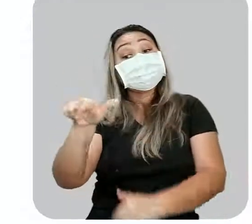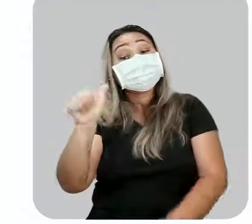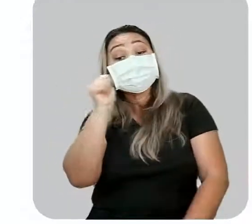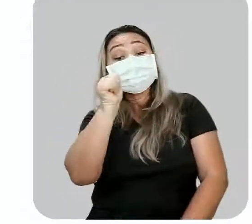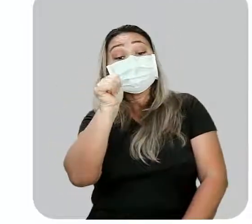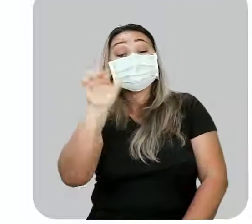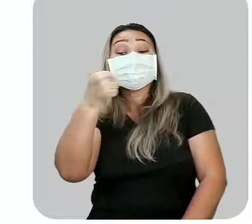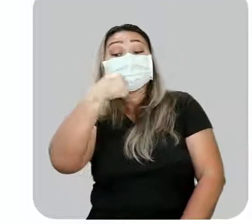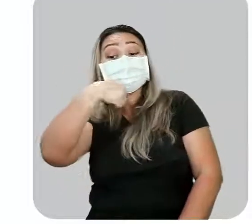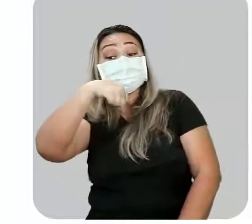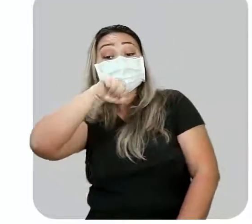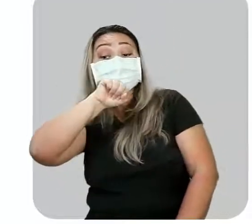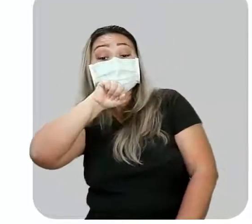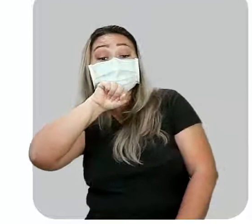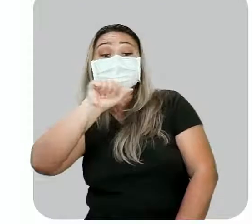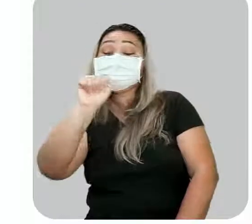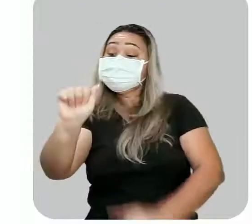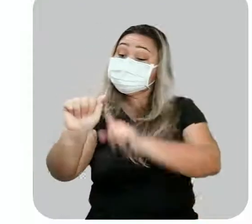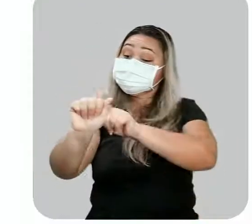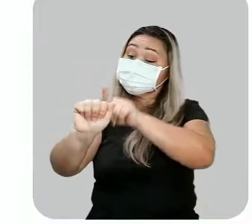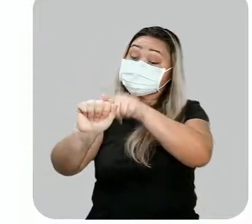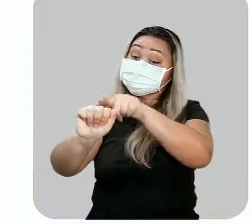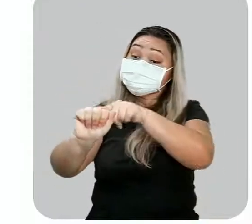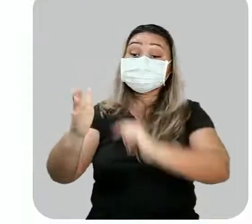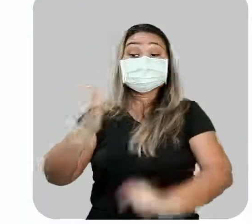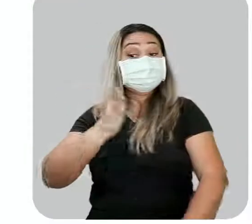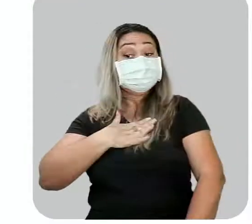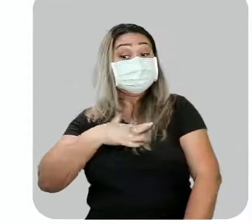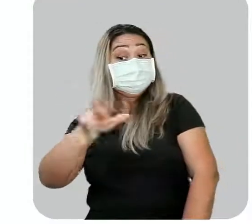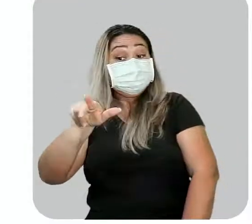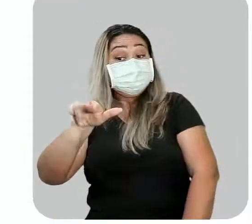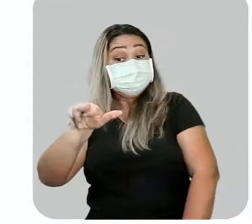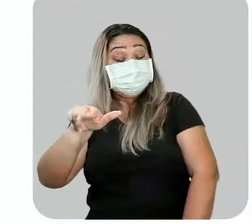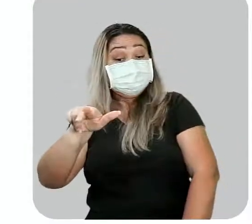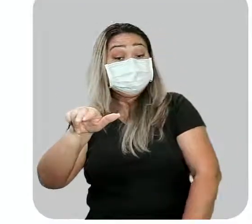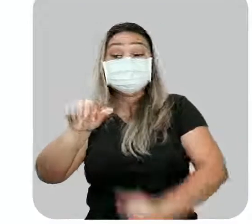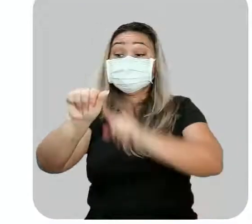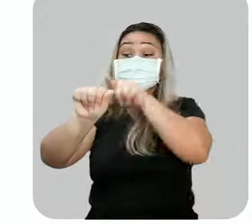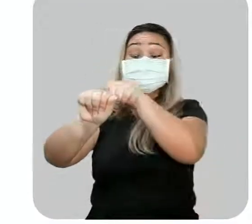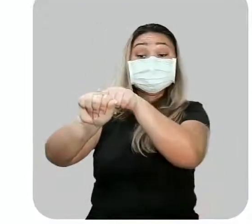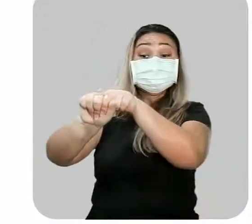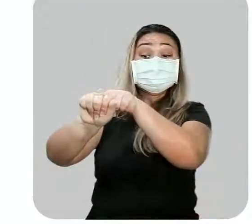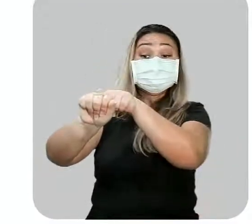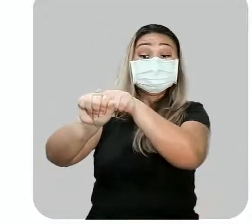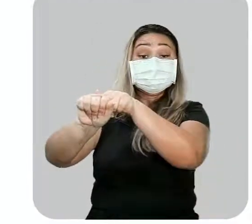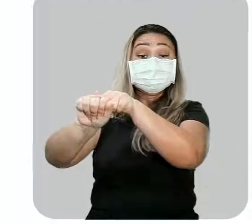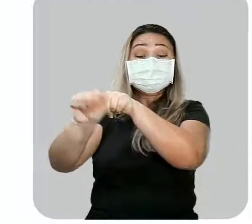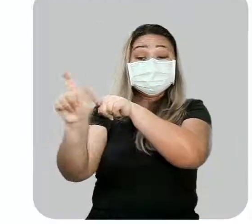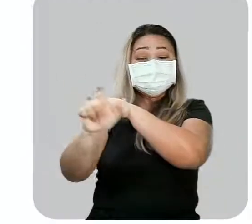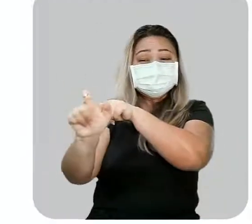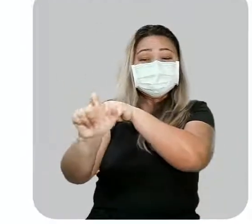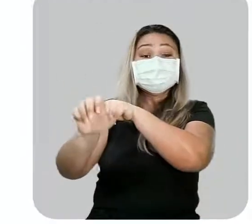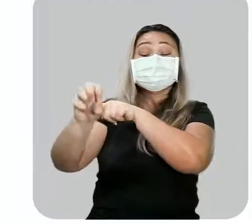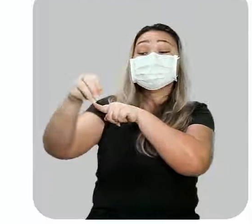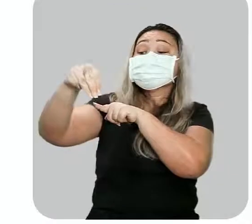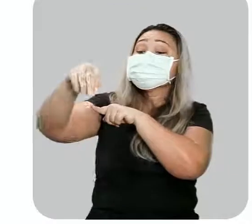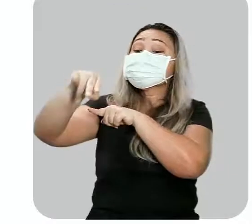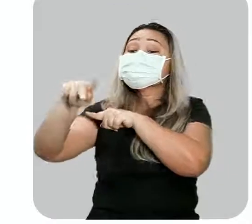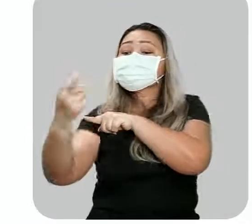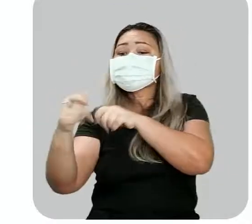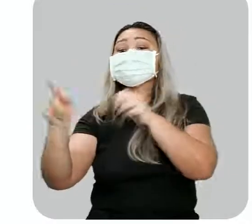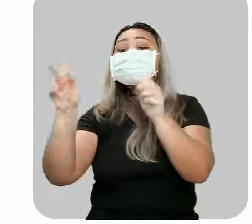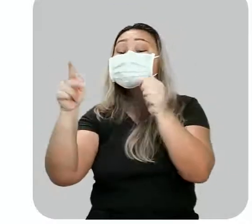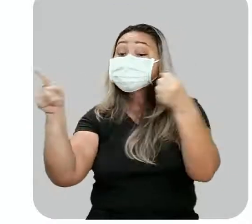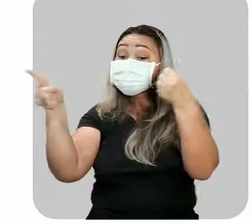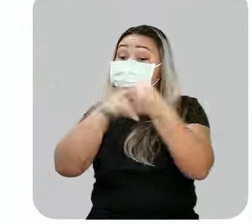irmã, obedeço à minha irmã. Então, ó, aí você tá vendo aí a parte que tá grifada, que é um